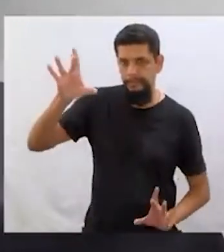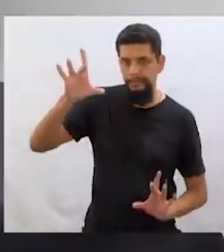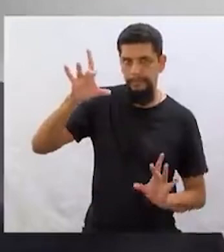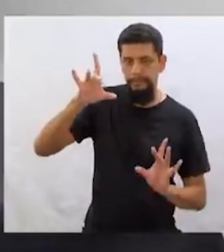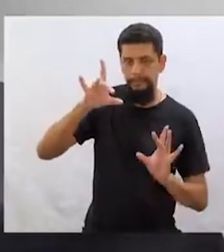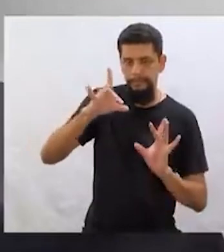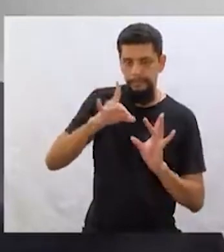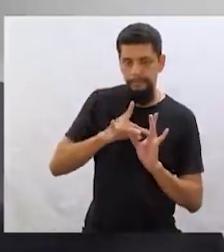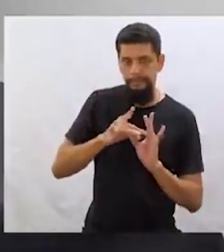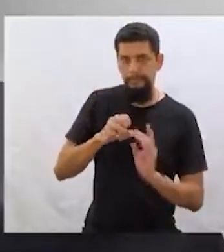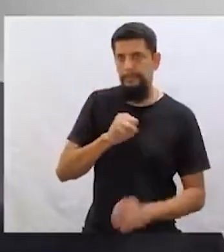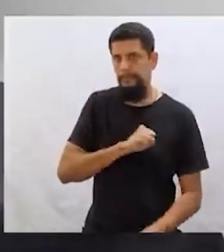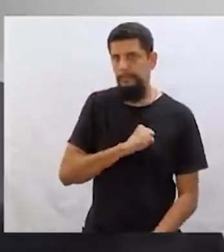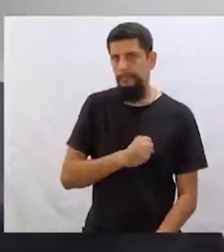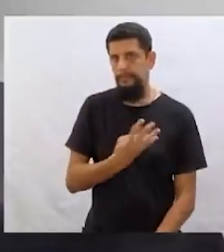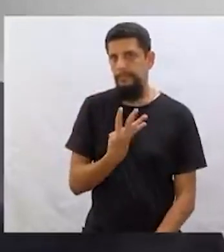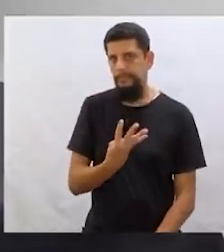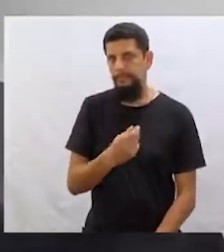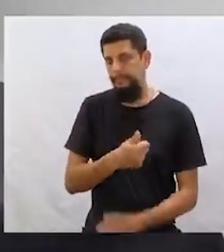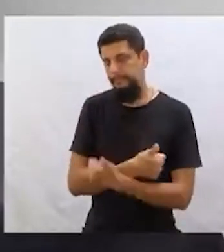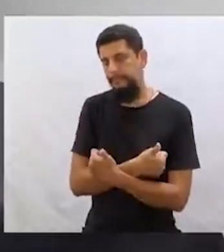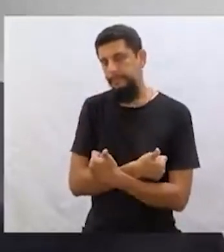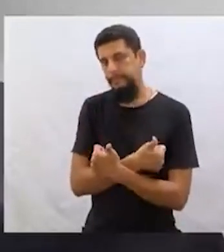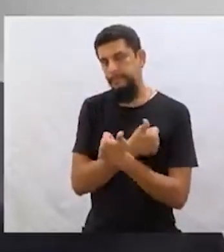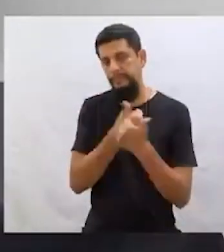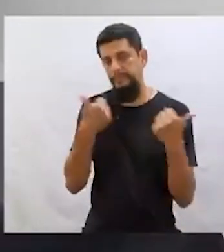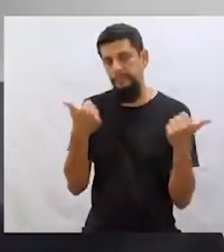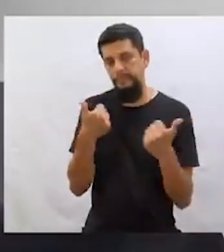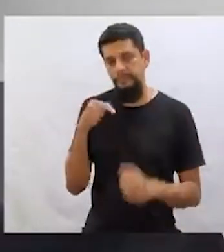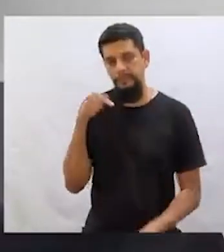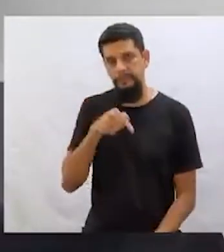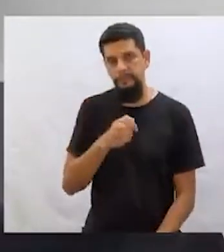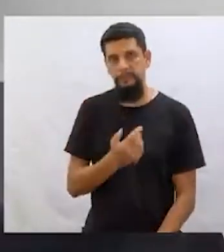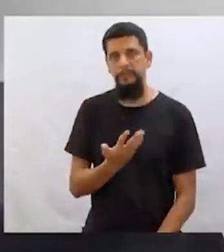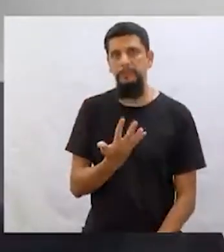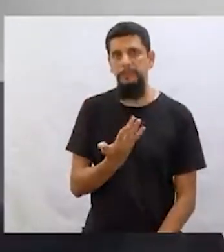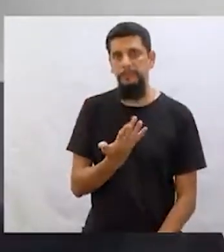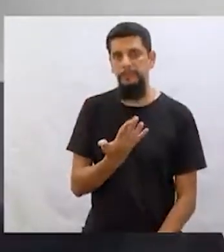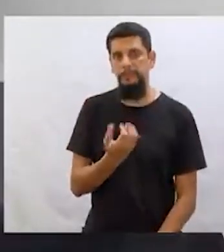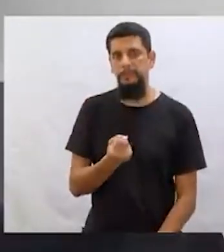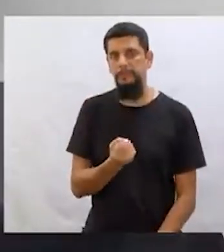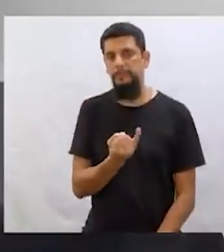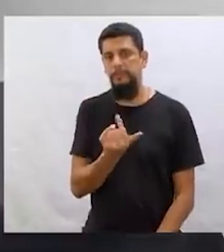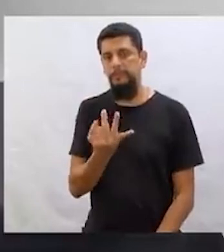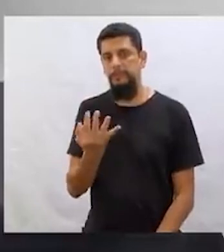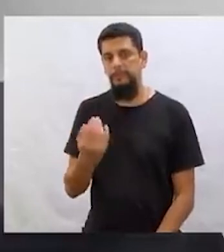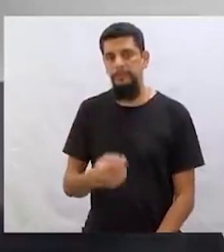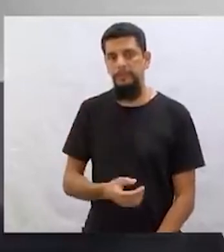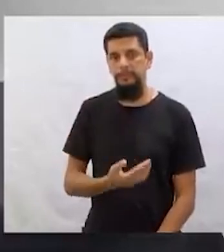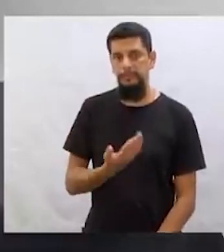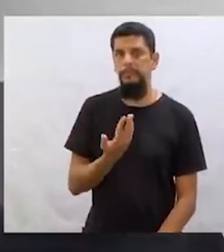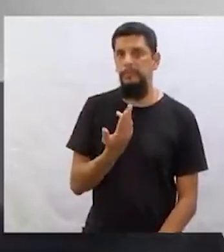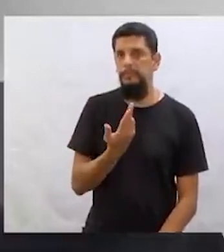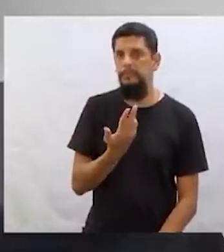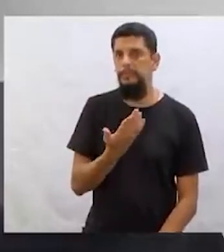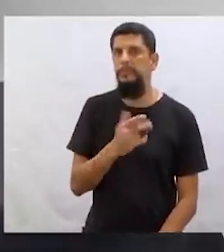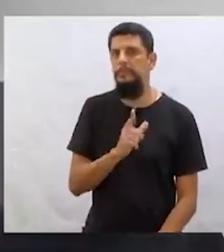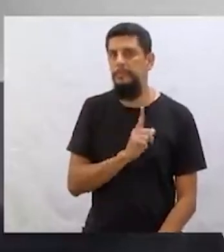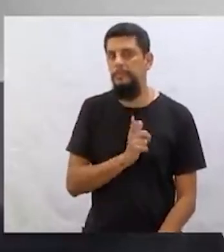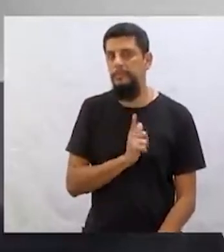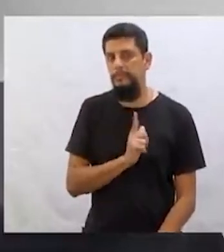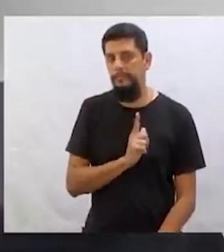Número 4. Muito bem. E nessa mão aqui, quantos dedos será que